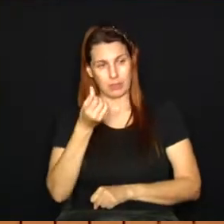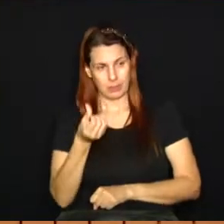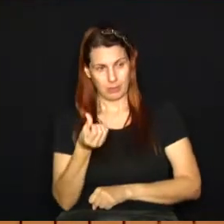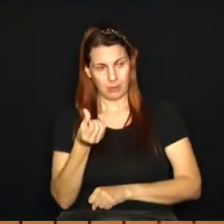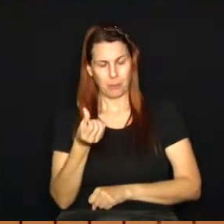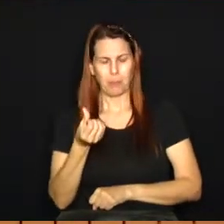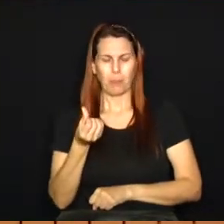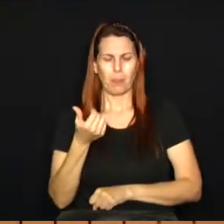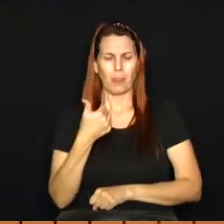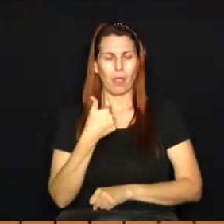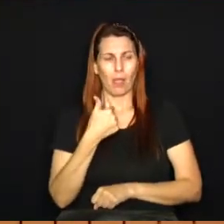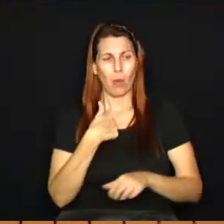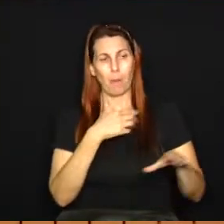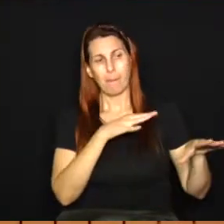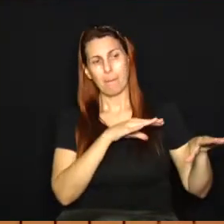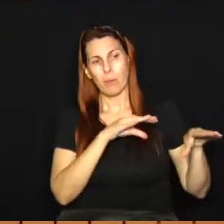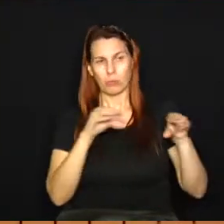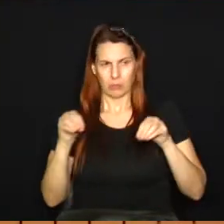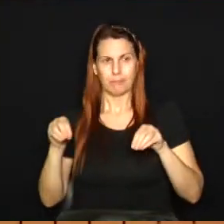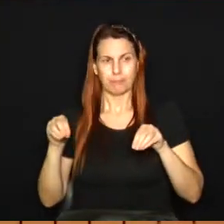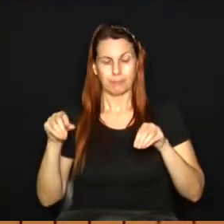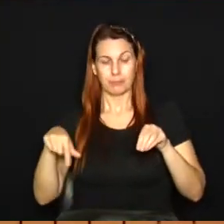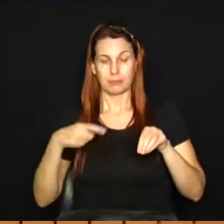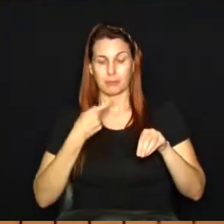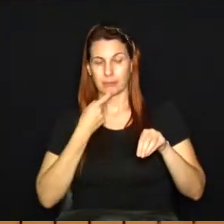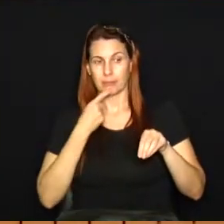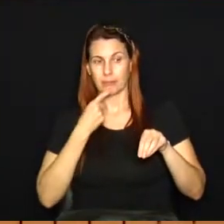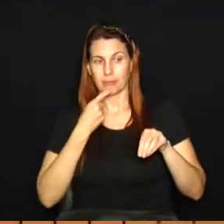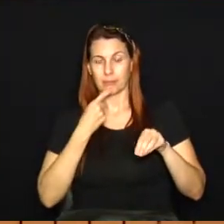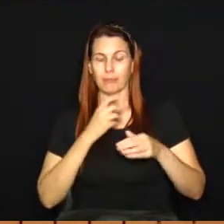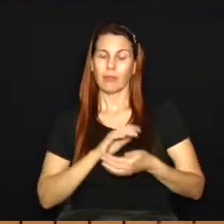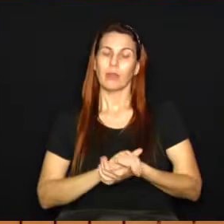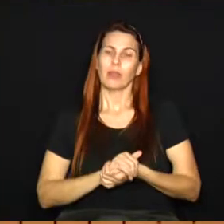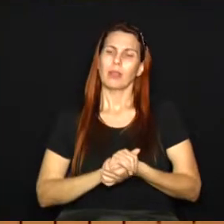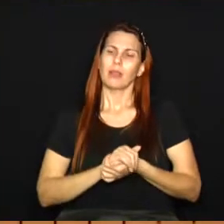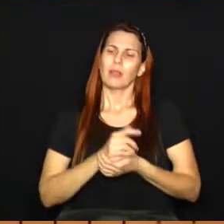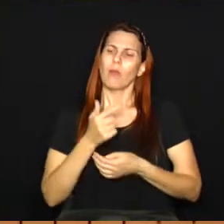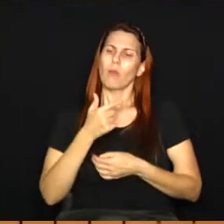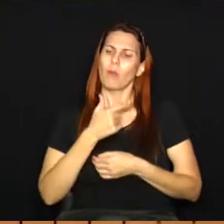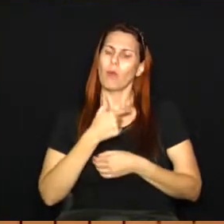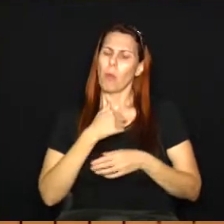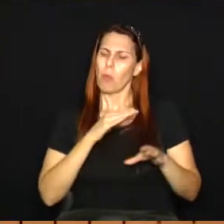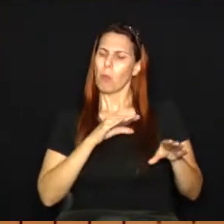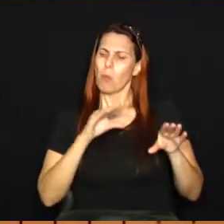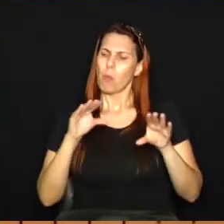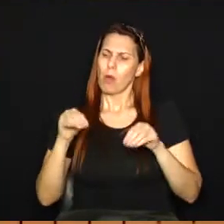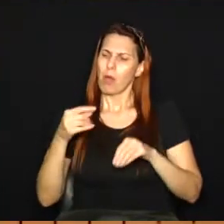eu me mudei de Malicuia para Campinas. Eu vim a Campinas